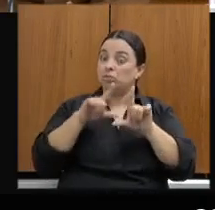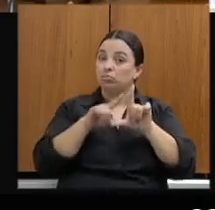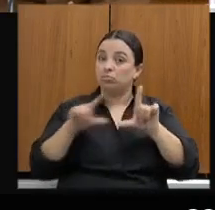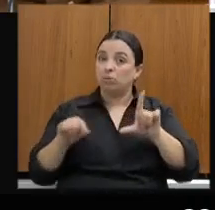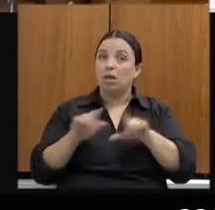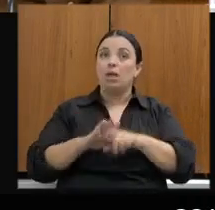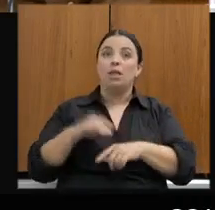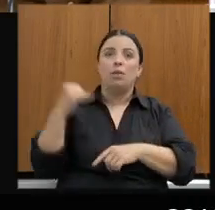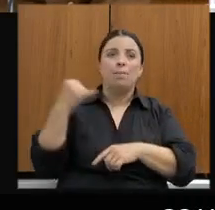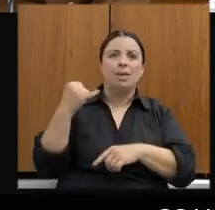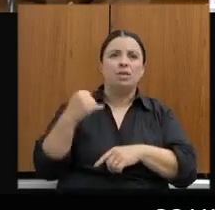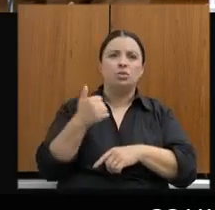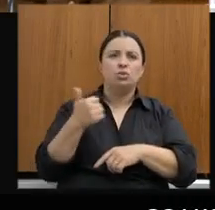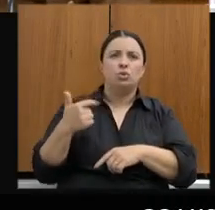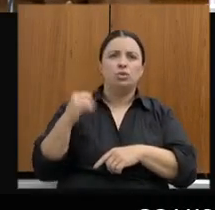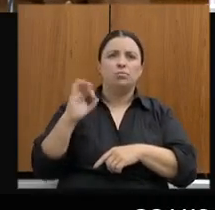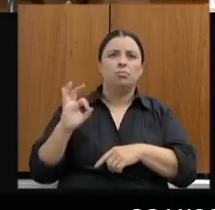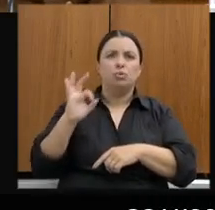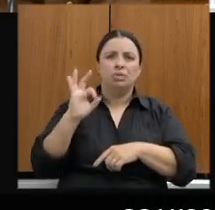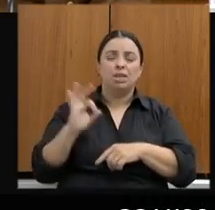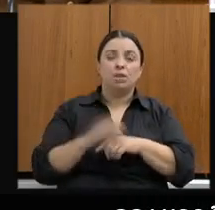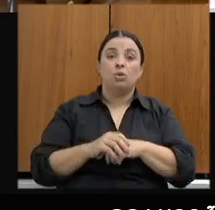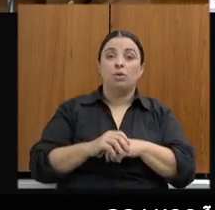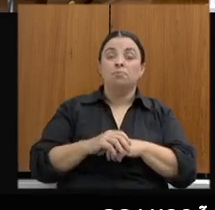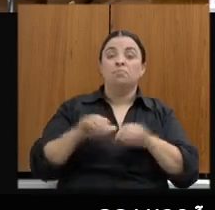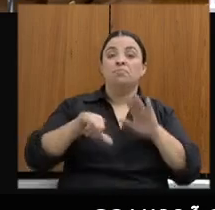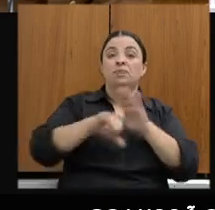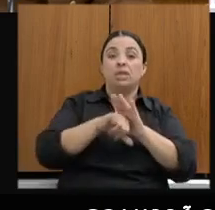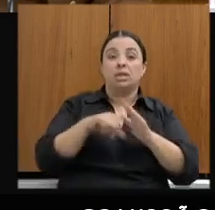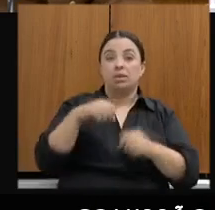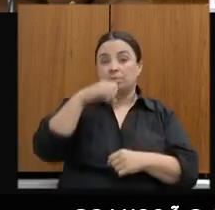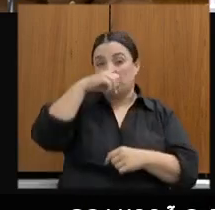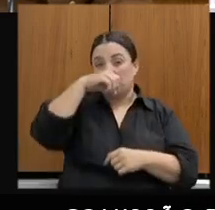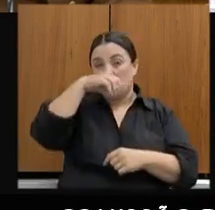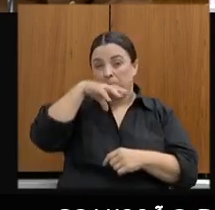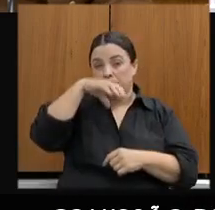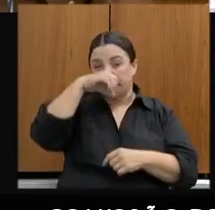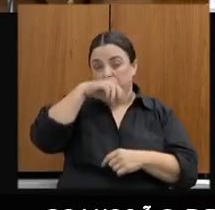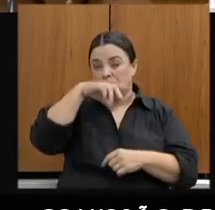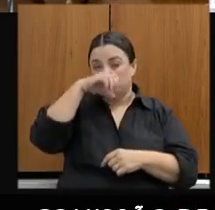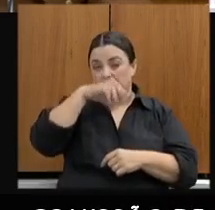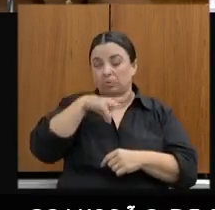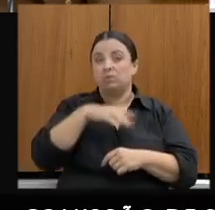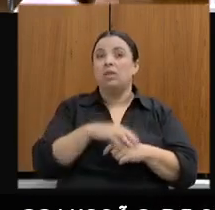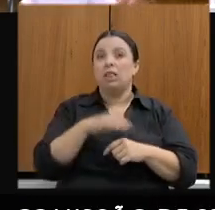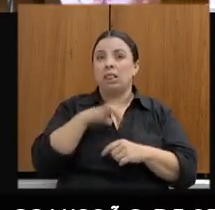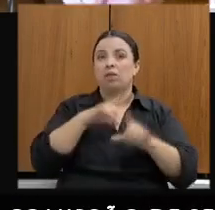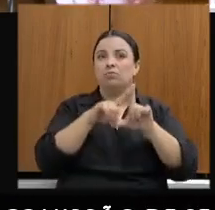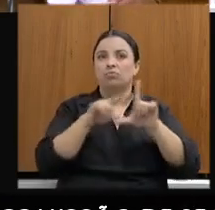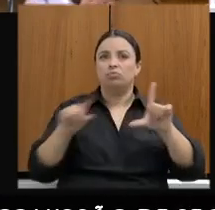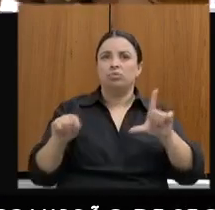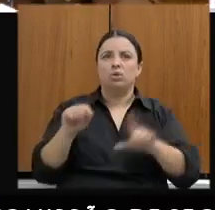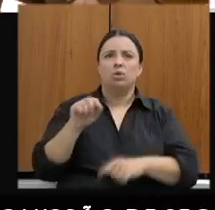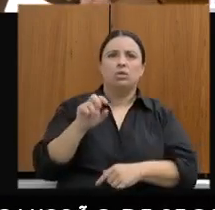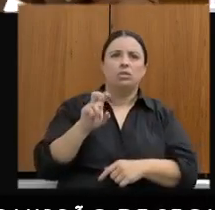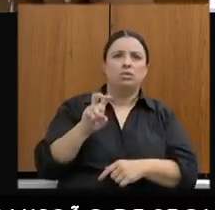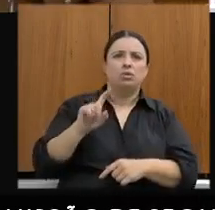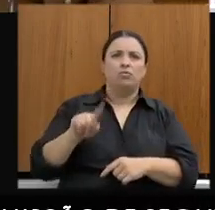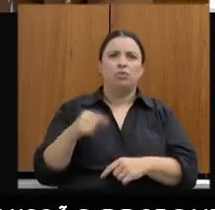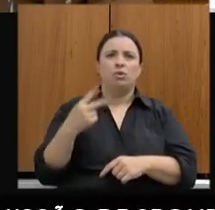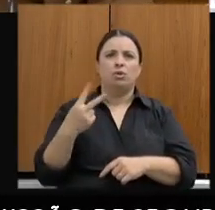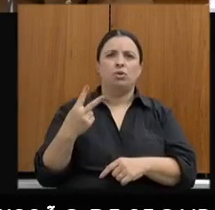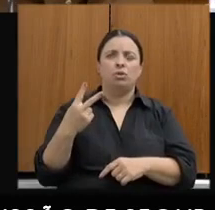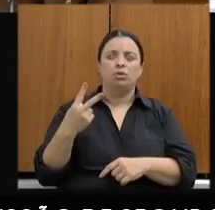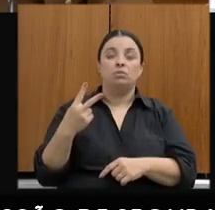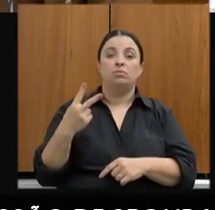-12% e crimes violentos nós temos a redução e de 6,52 por cento Isso é